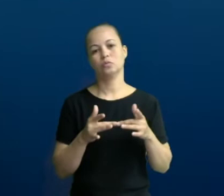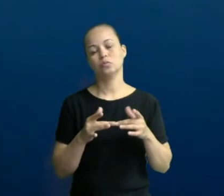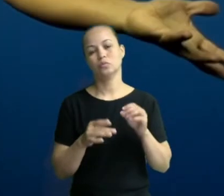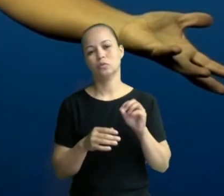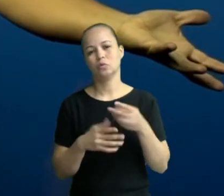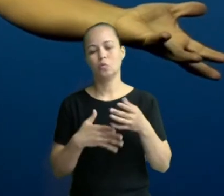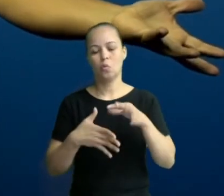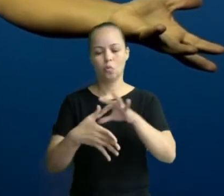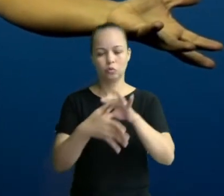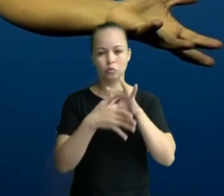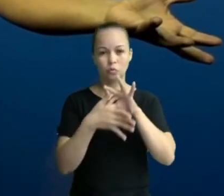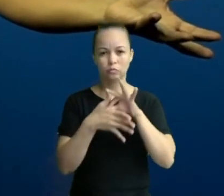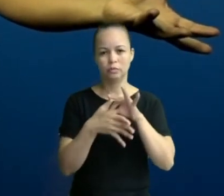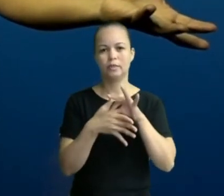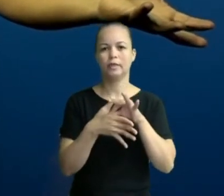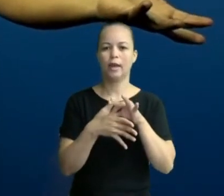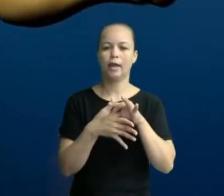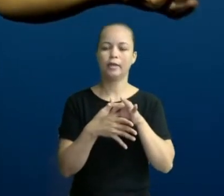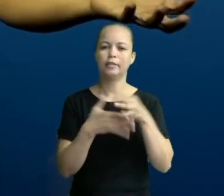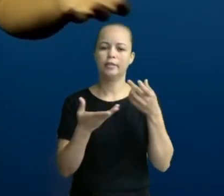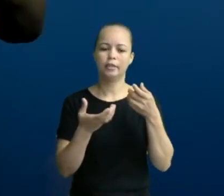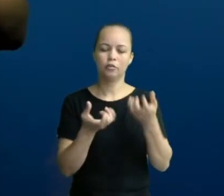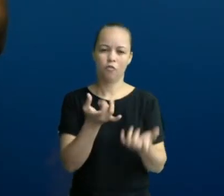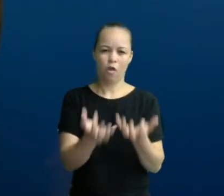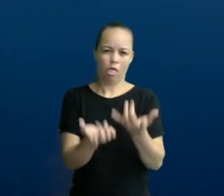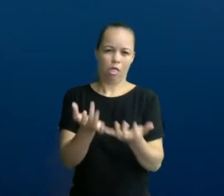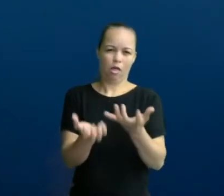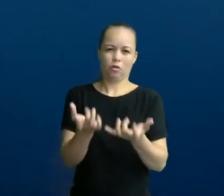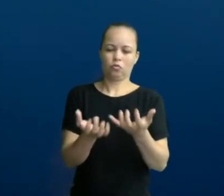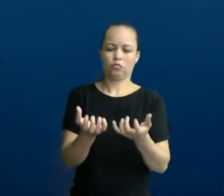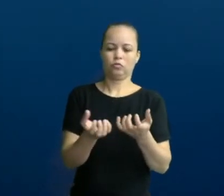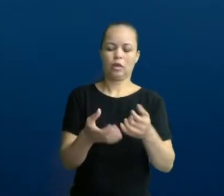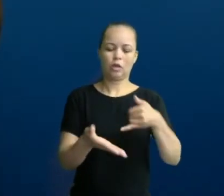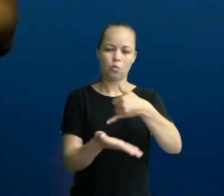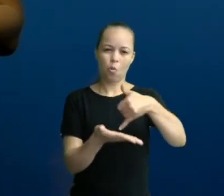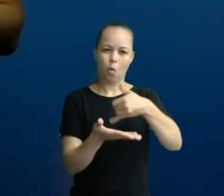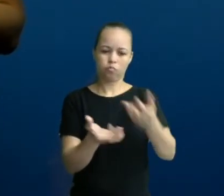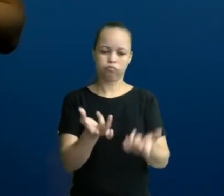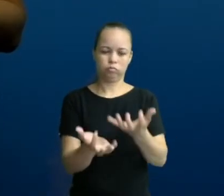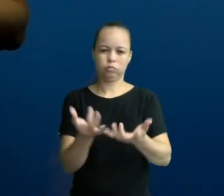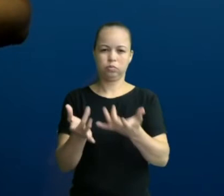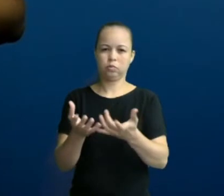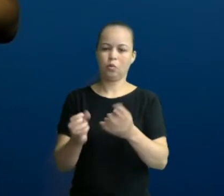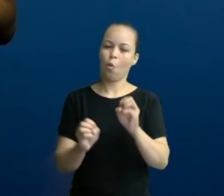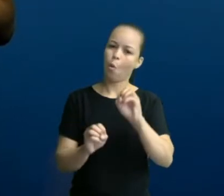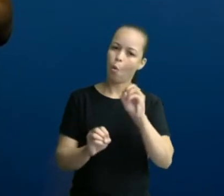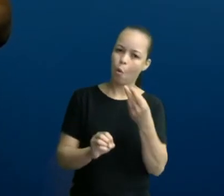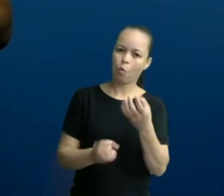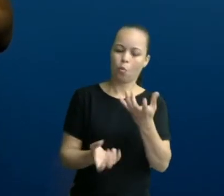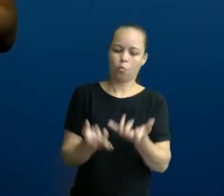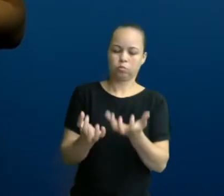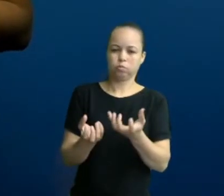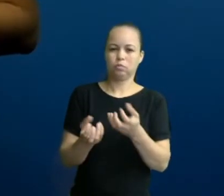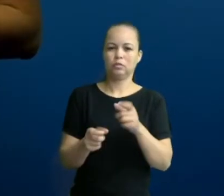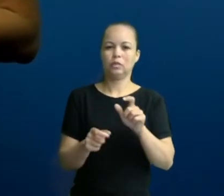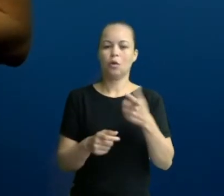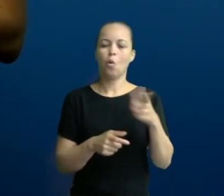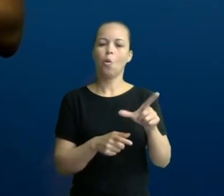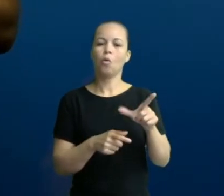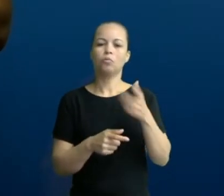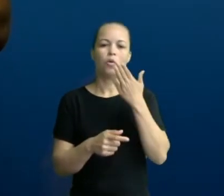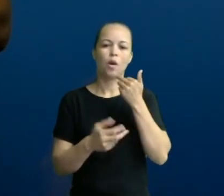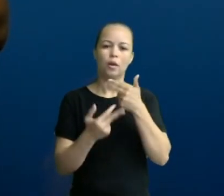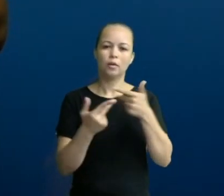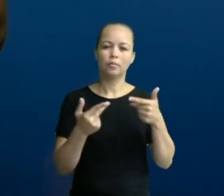carne que não foi devidamente assada, que não foi devidamente cozida, ou a ingestão de algum alimento que foi contaminado